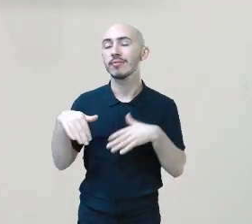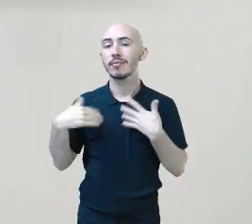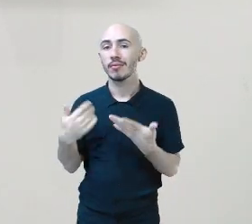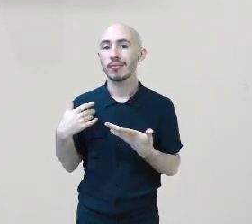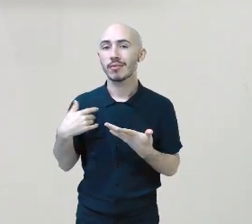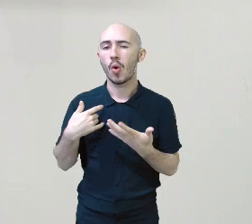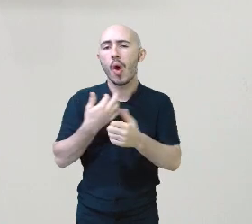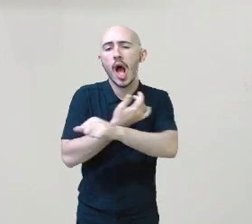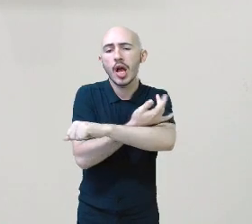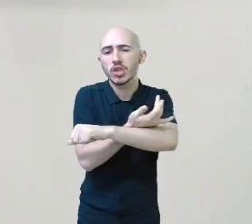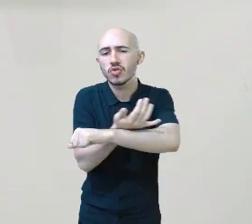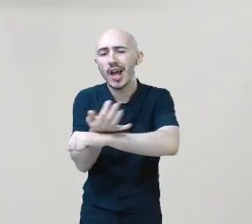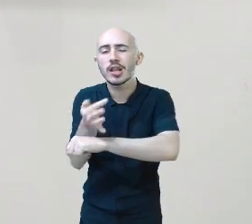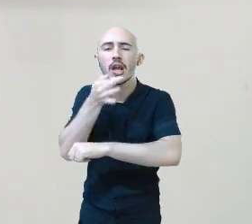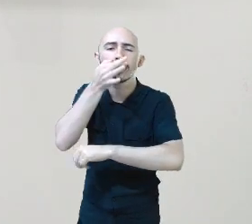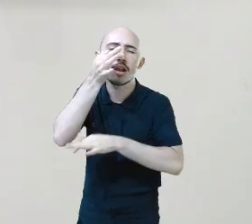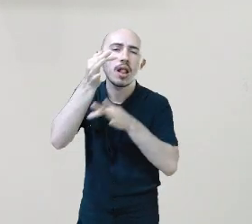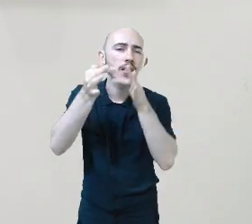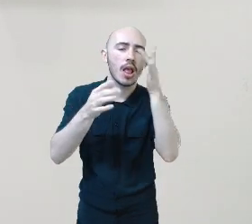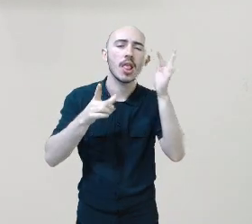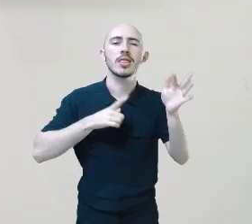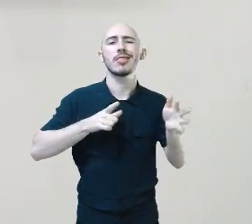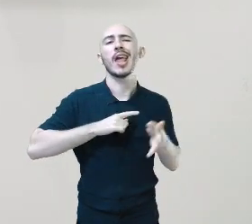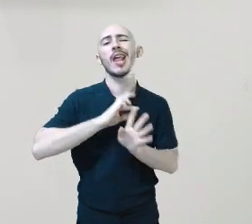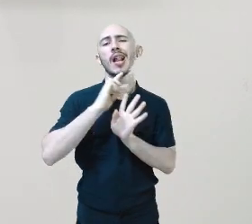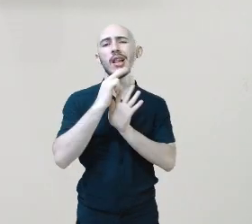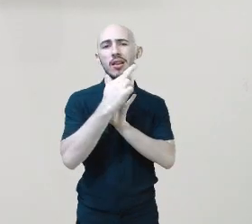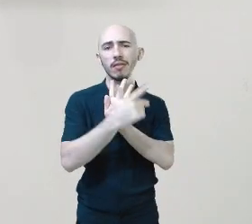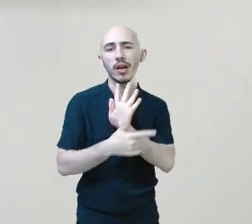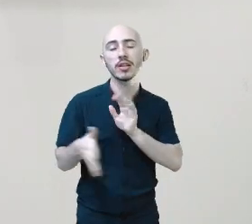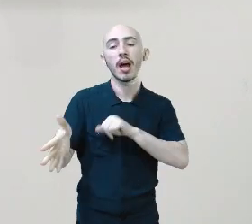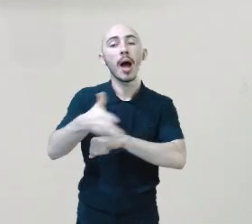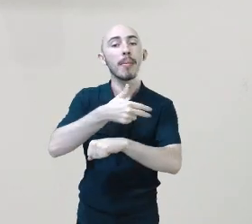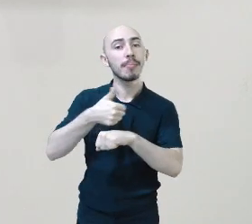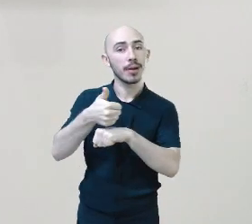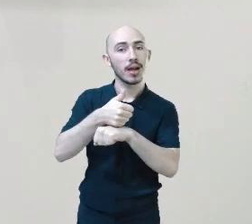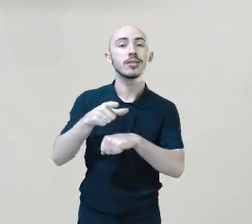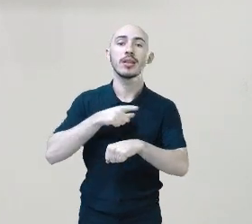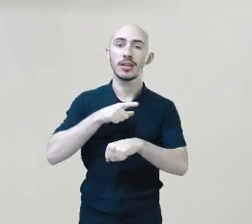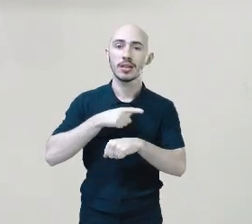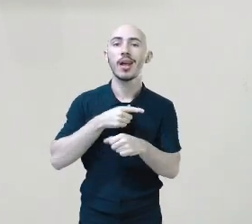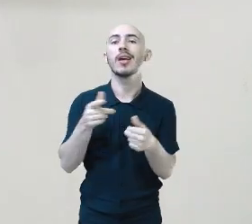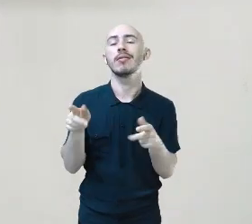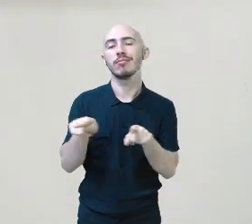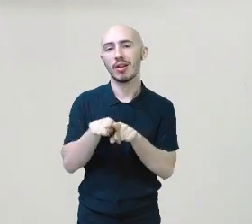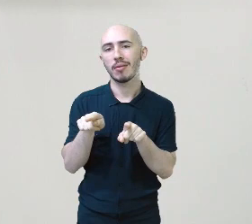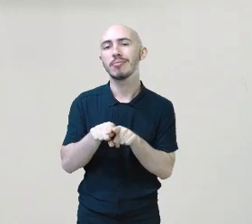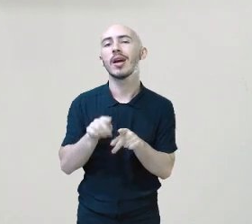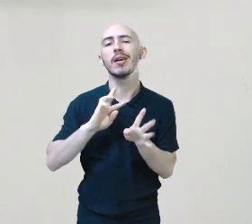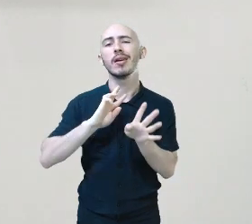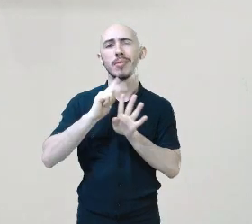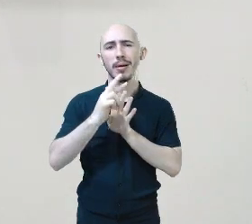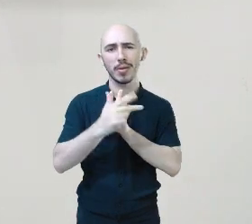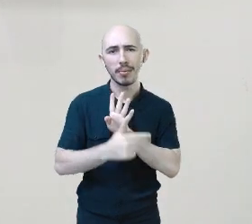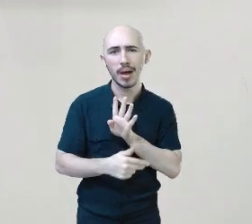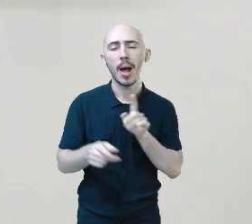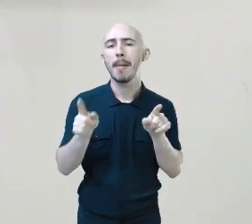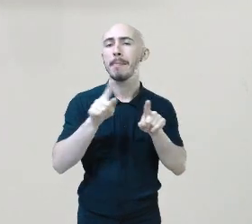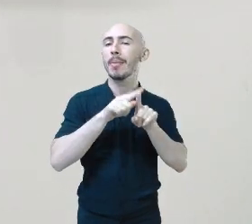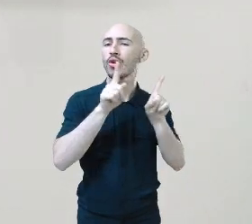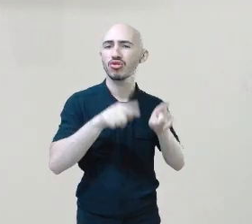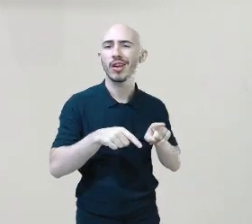diversos jardins, jardins, praças, nós temos algumas praças aqui na nossa cidade, diversos